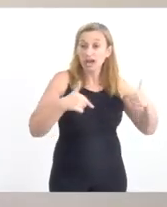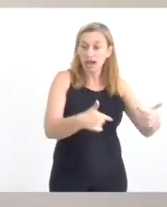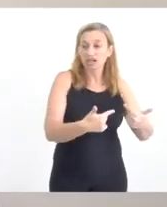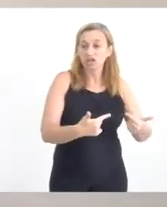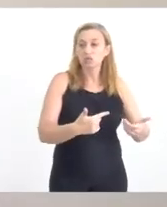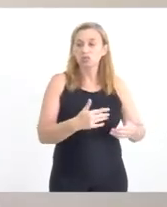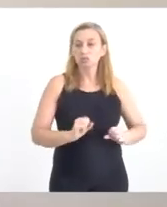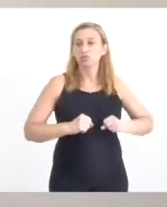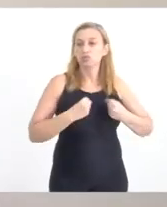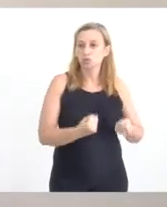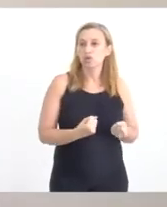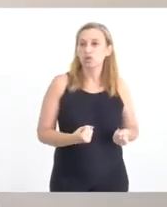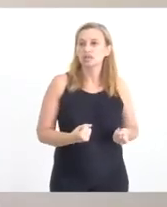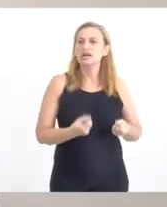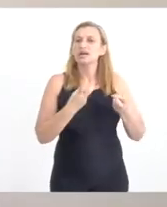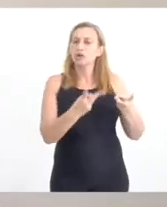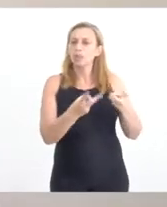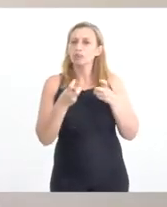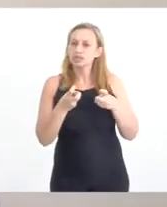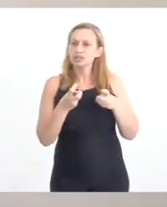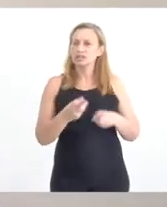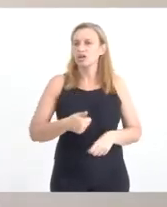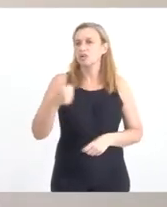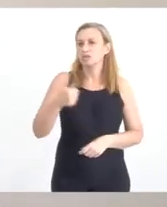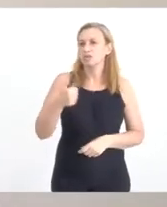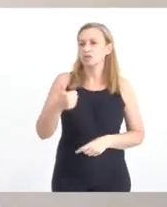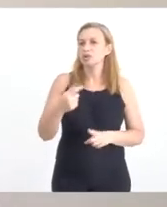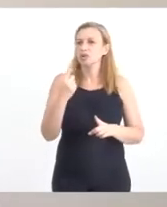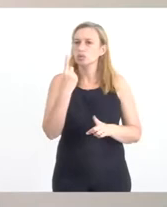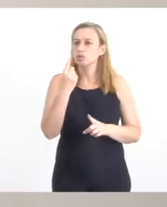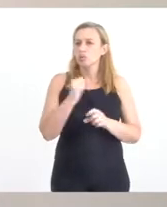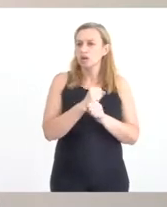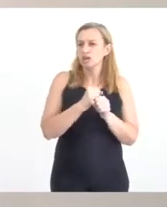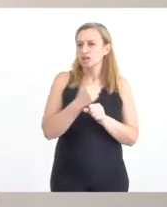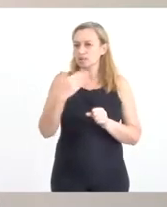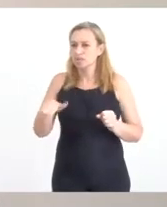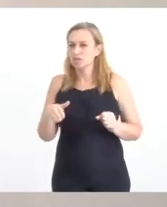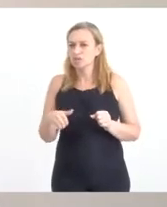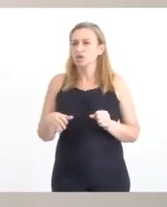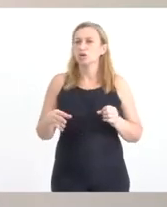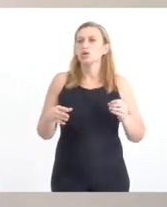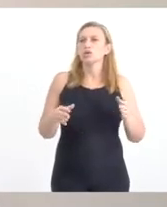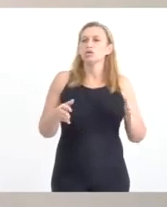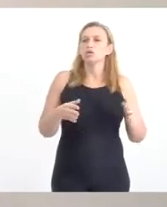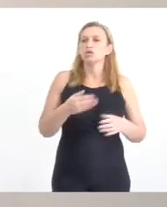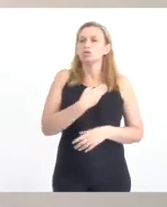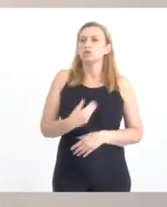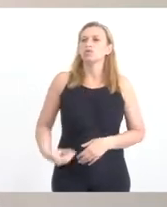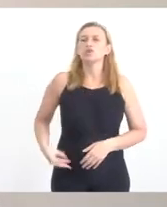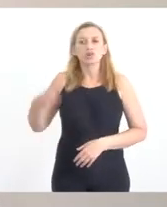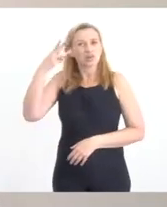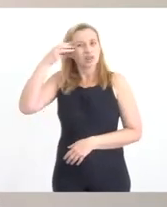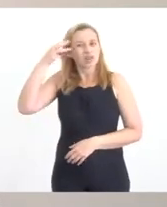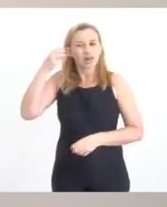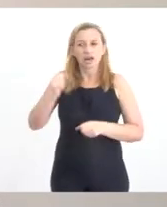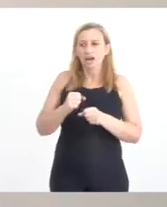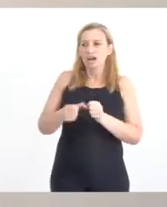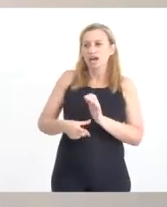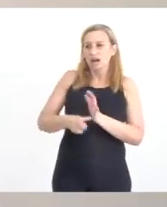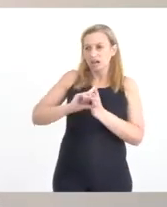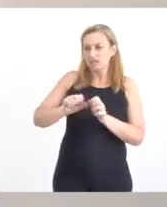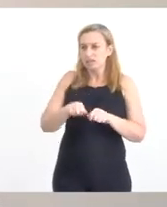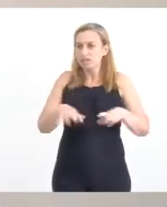com toda sua força se a gente observa o primeiro ano e meio do governo vídeos eu justamente o período logo antes da academia